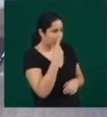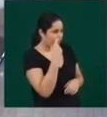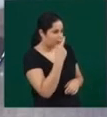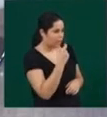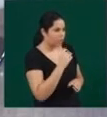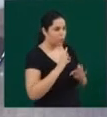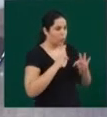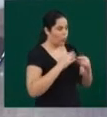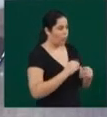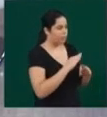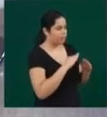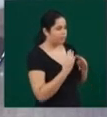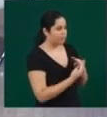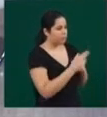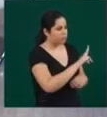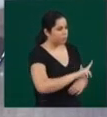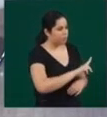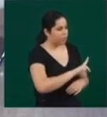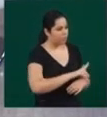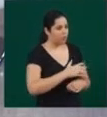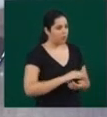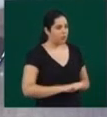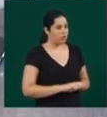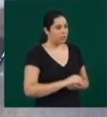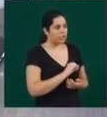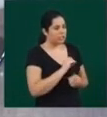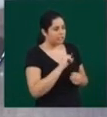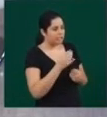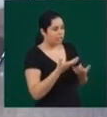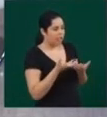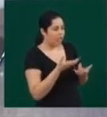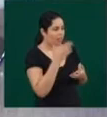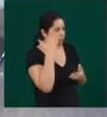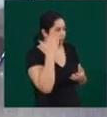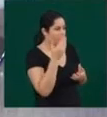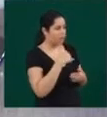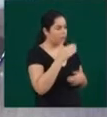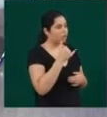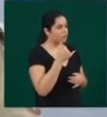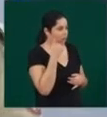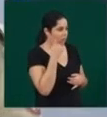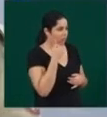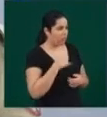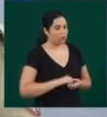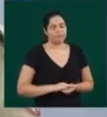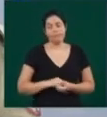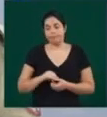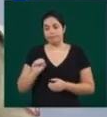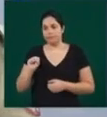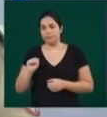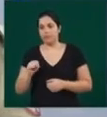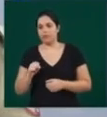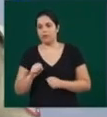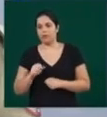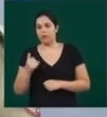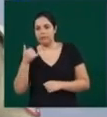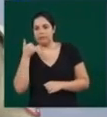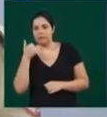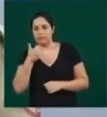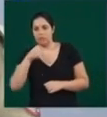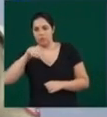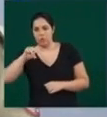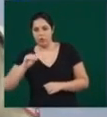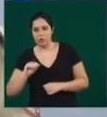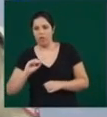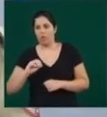os bairros de Uberlândia. Mas para quem tem interesse em saber mais, é só ligar para a Polícia Militar. Isso, pode ligar direto no 190, né? Ou se não, fazer contato, ou até com a própria viatura que